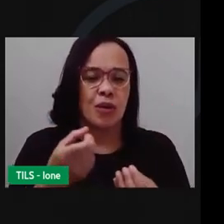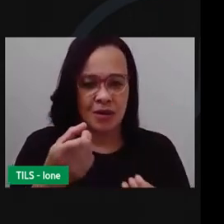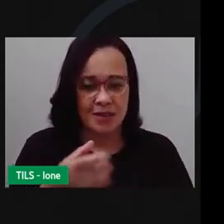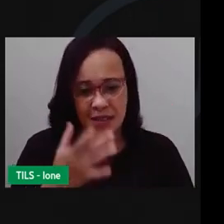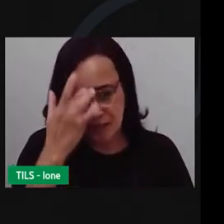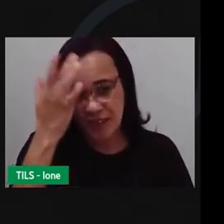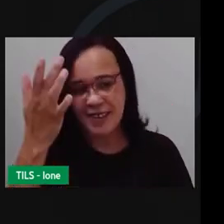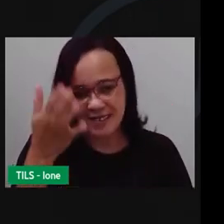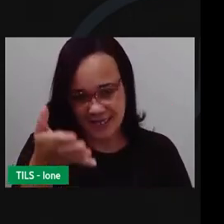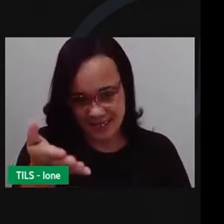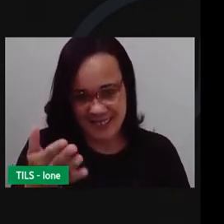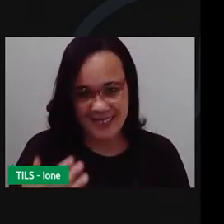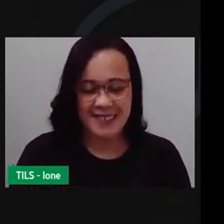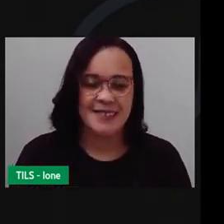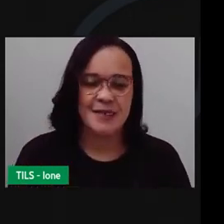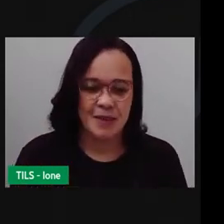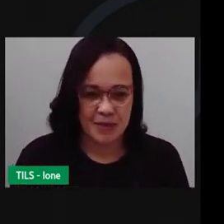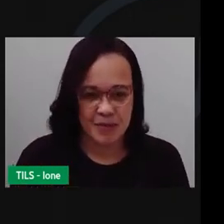Chachado.